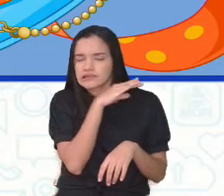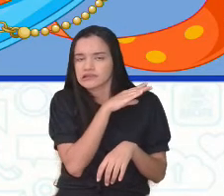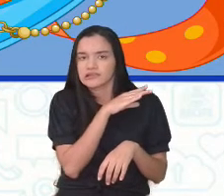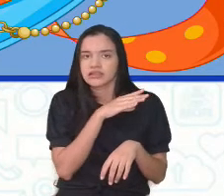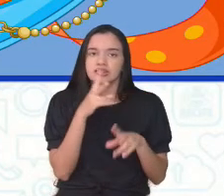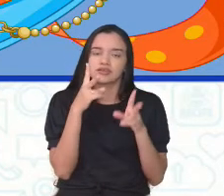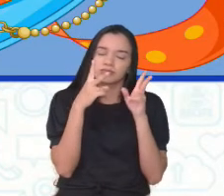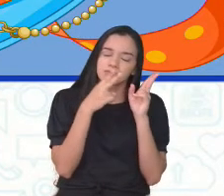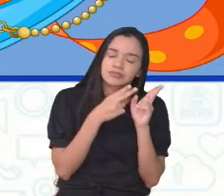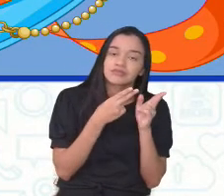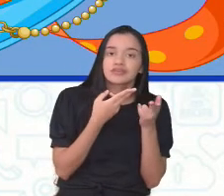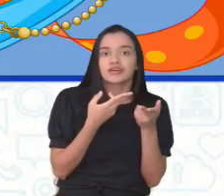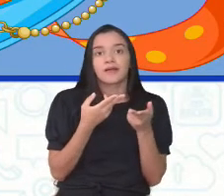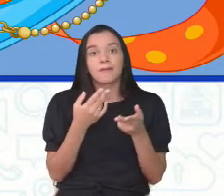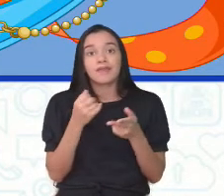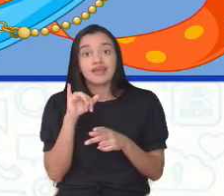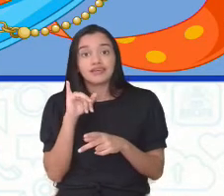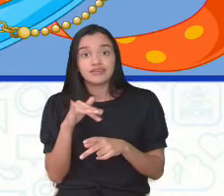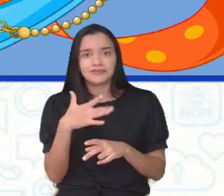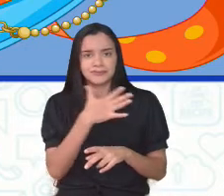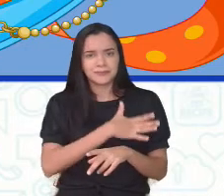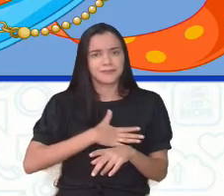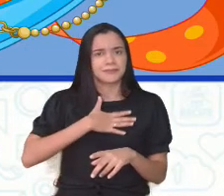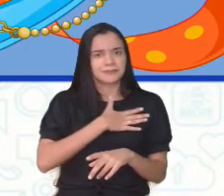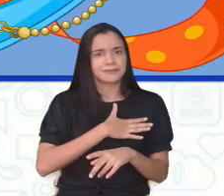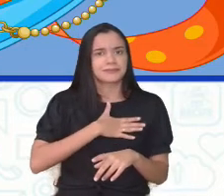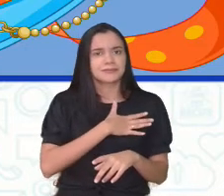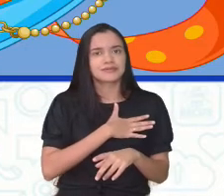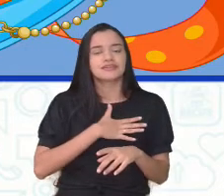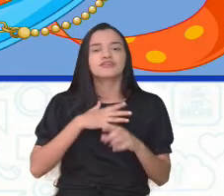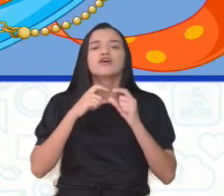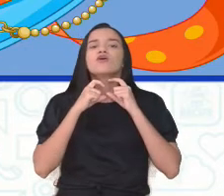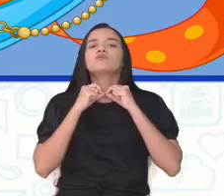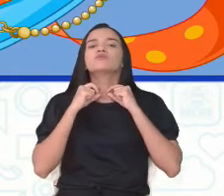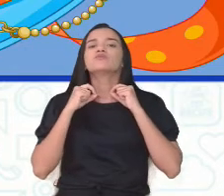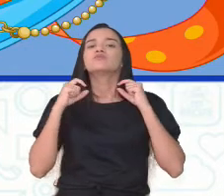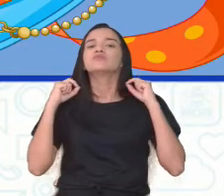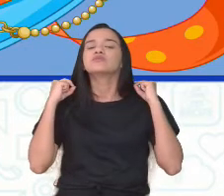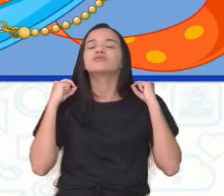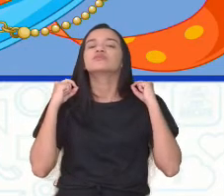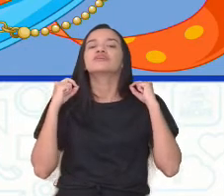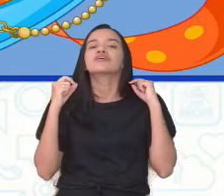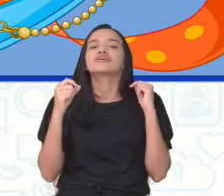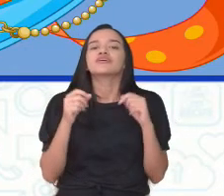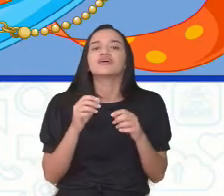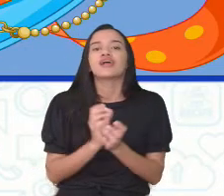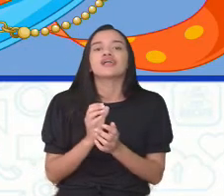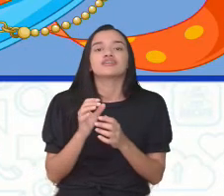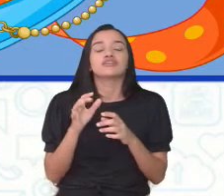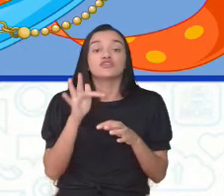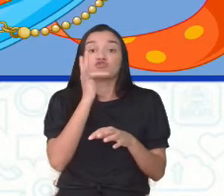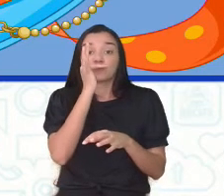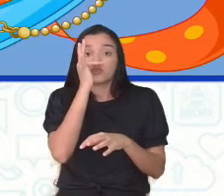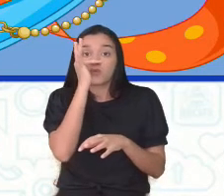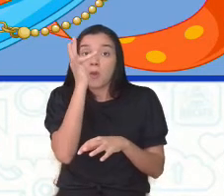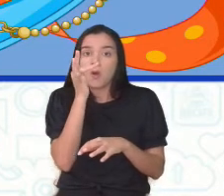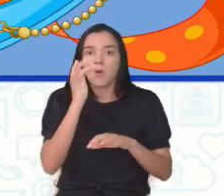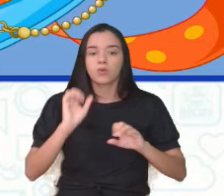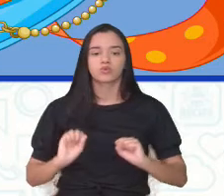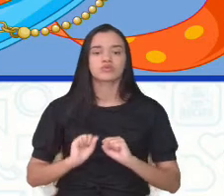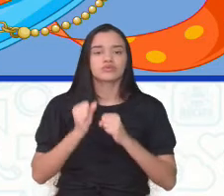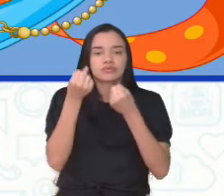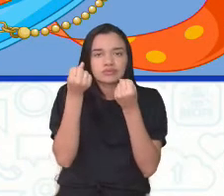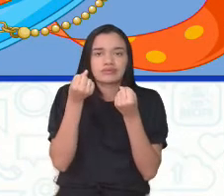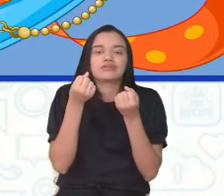sonolenta e estúpida. Se o prazer de fazer um colar de margaridas era mais forte do que o esforço de ter de levantar e